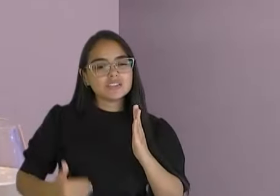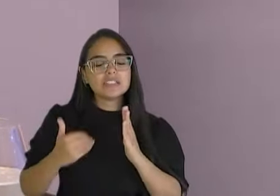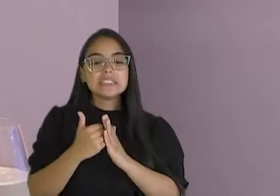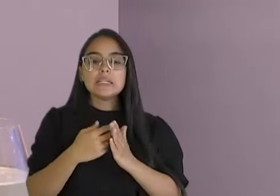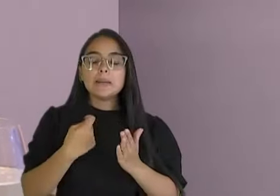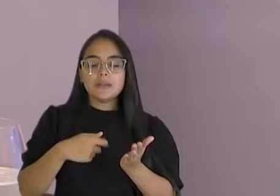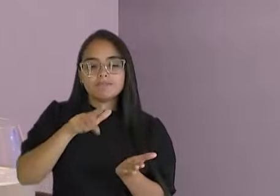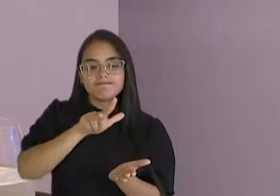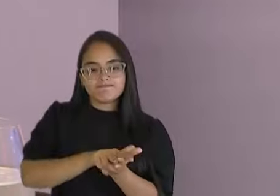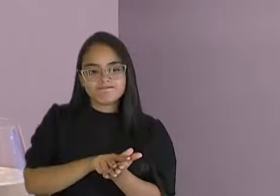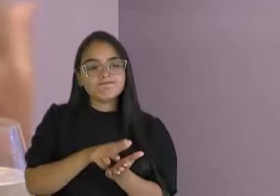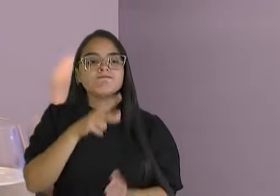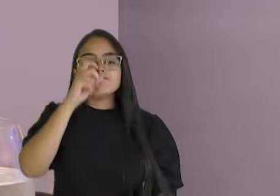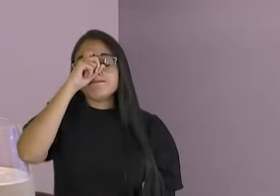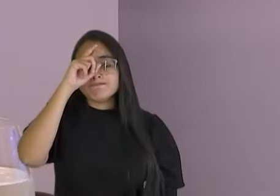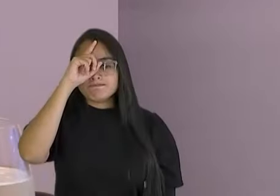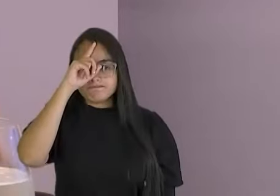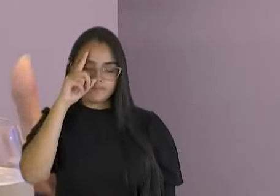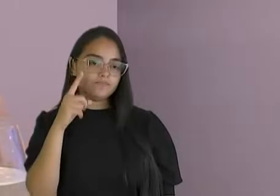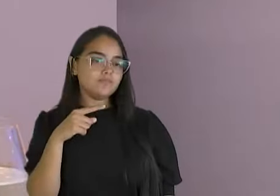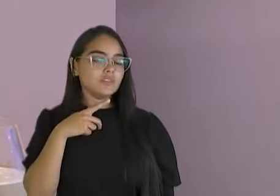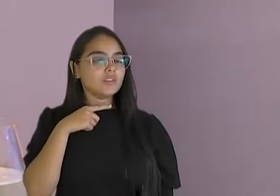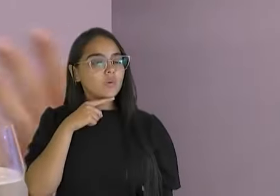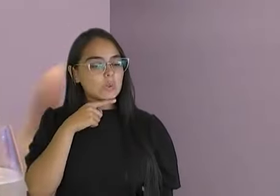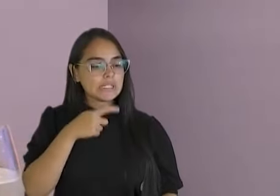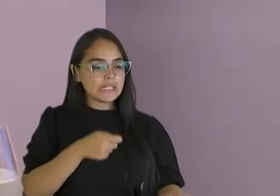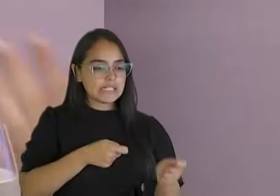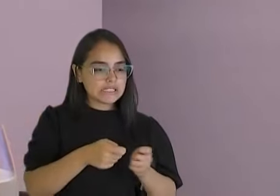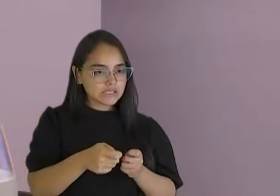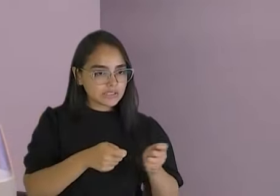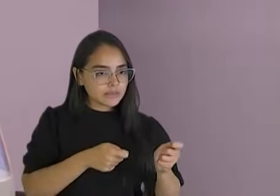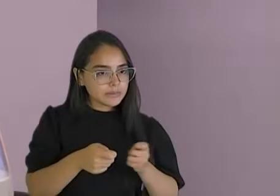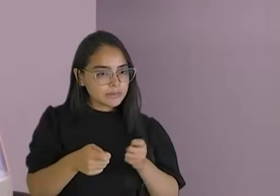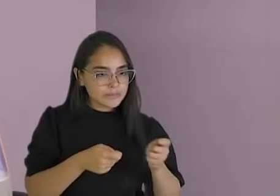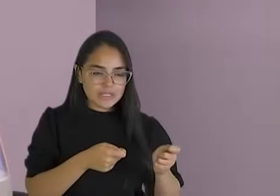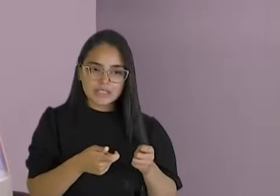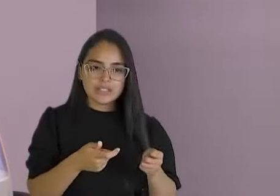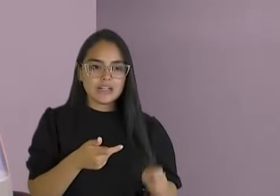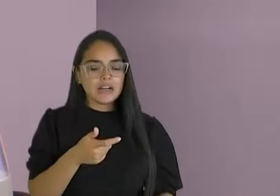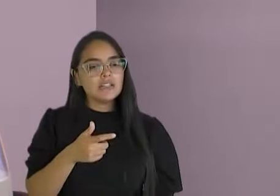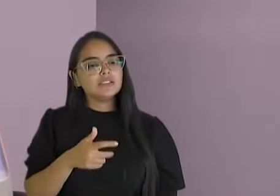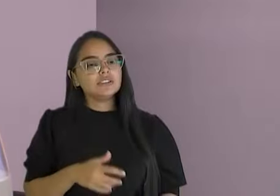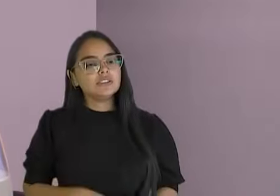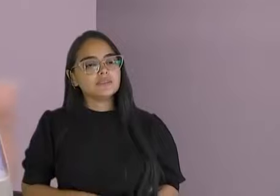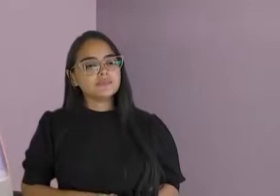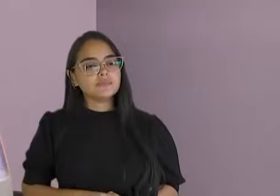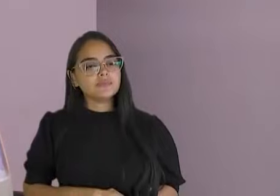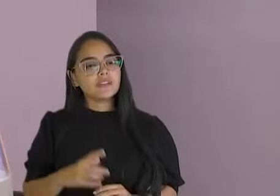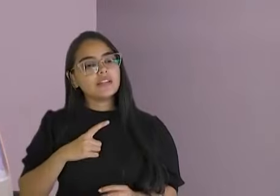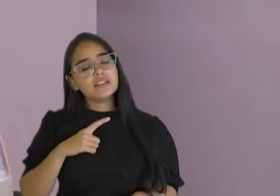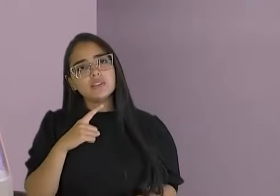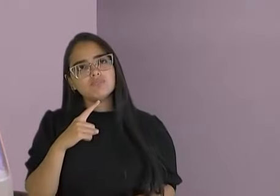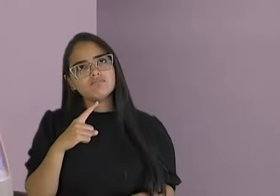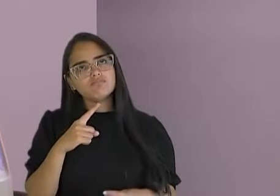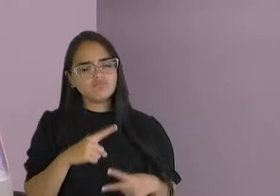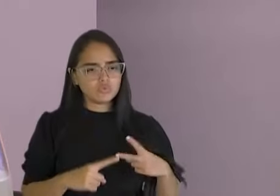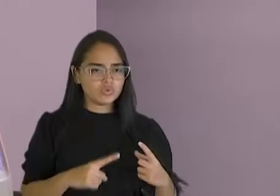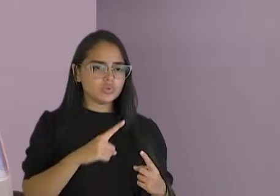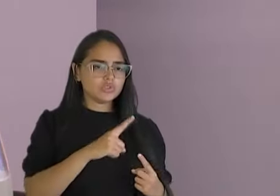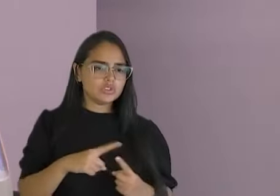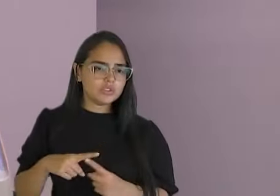internação, né? Que aí já realmente a pessoa não está conseguindo controlar. O nível ambulatorial já não é mais suficiente. E aí tem os dois casos, né? Assim como